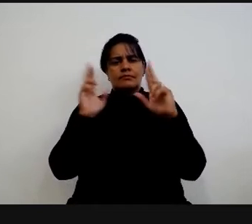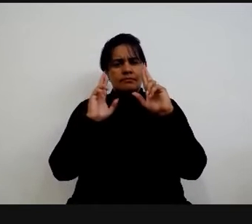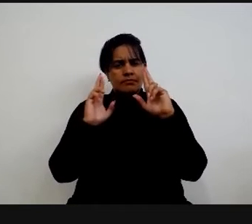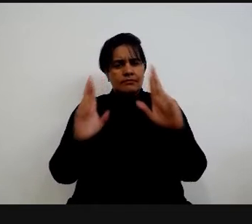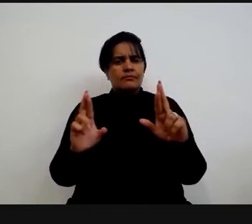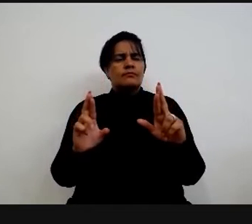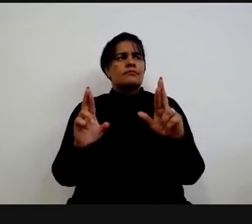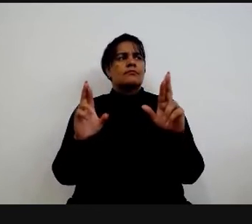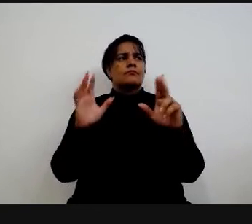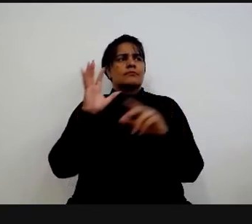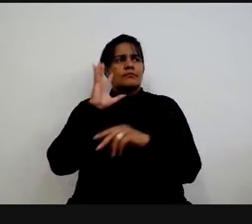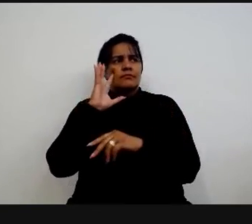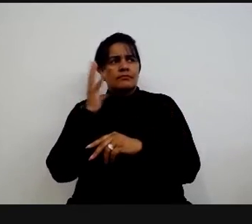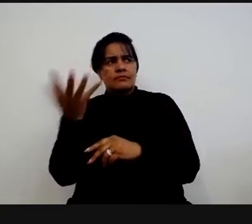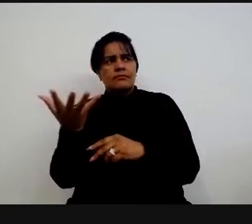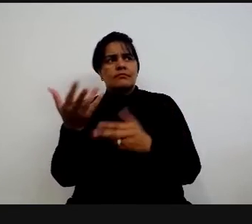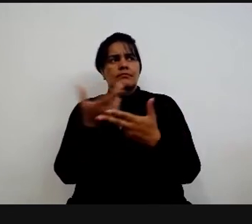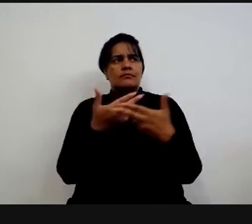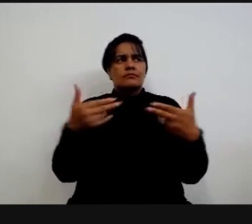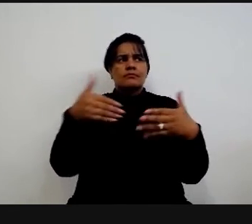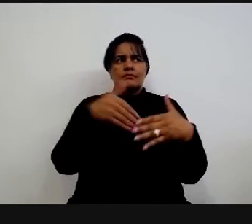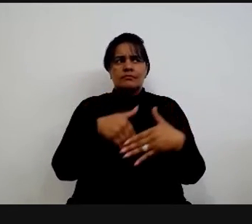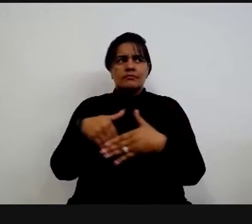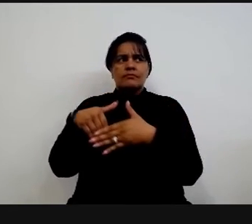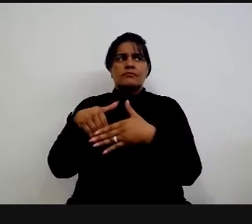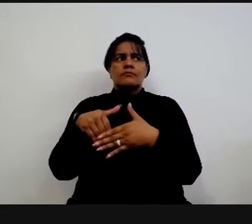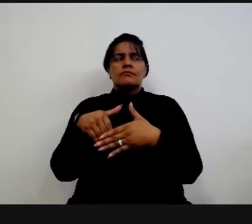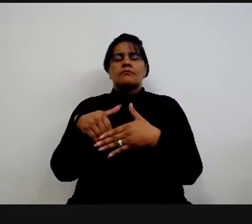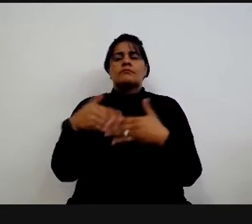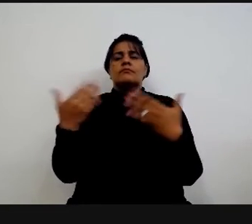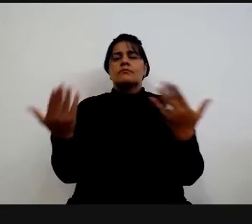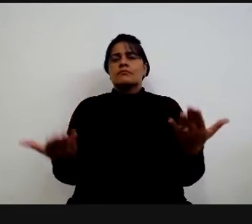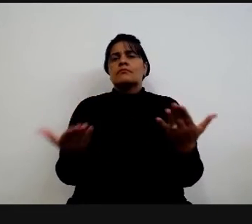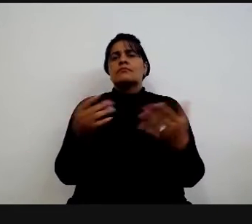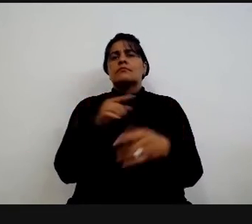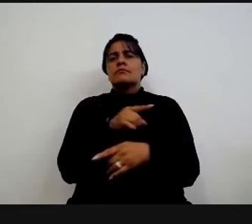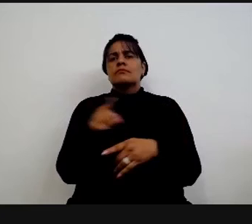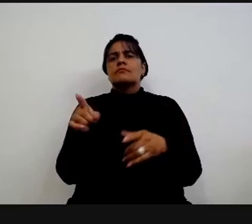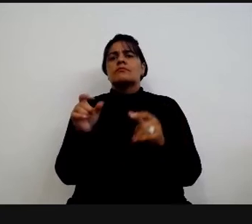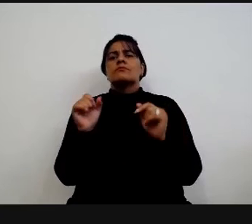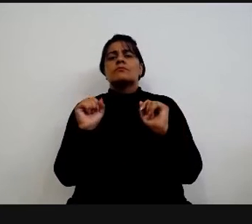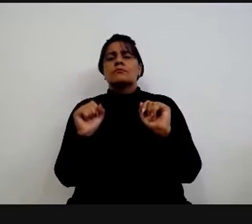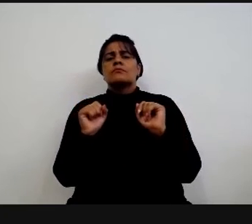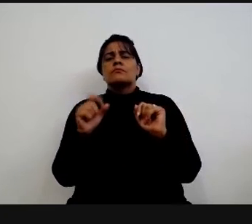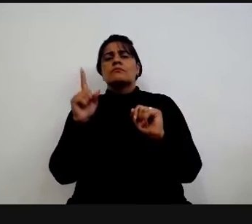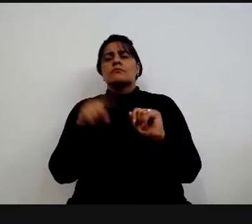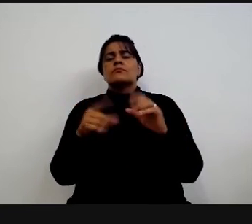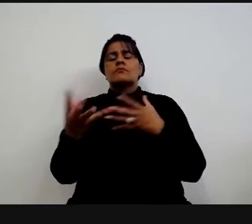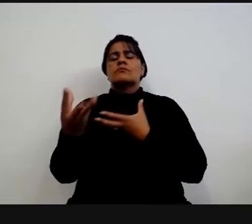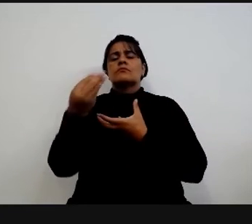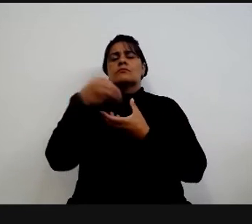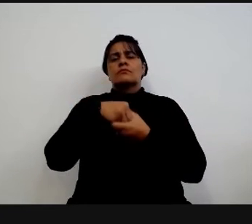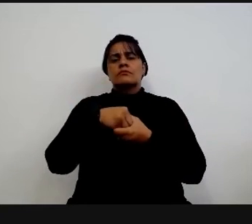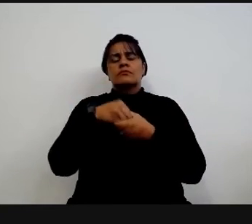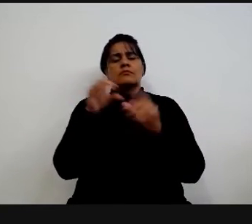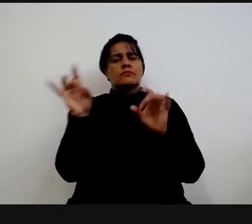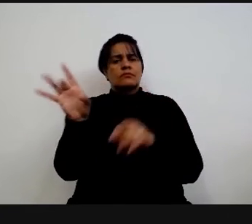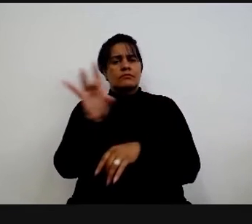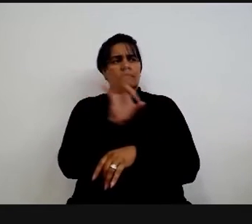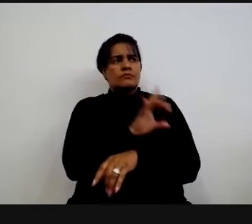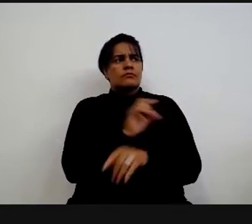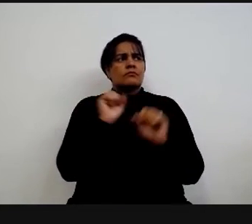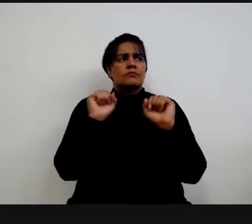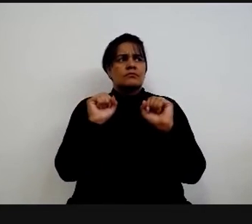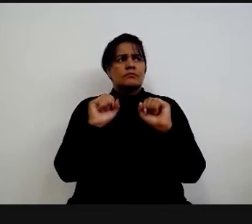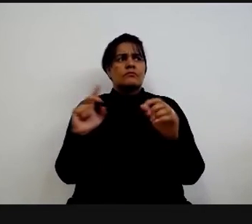respeito aos resultados eleitorais, etc., sejam tão internalizados que